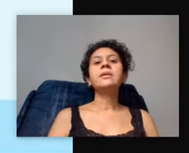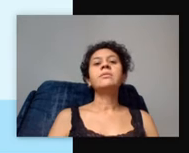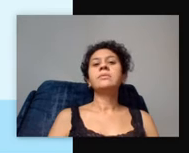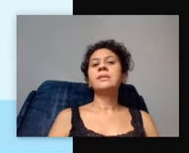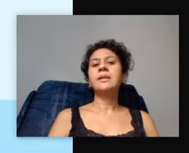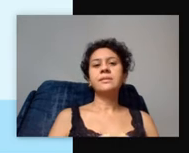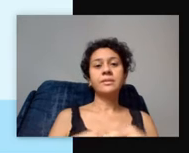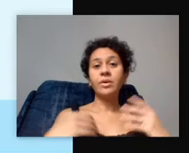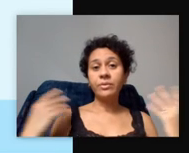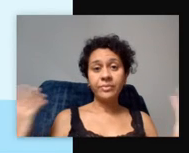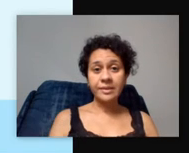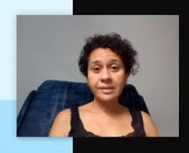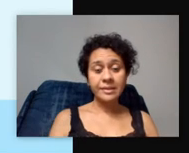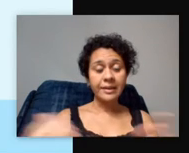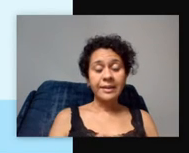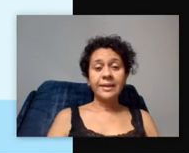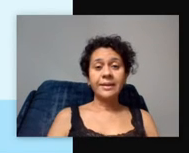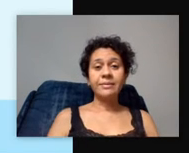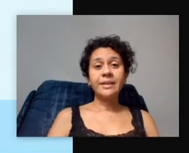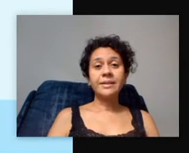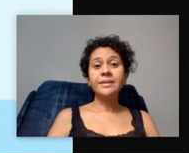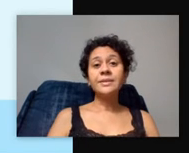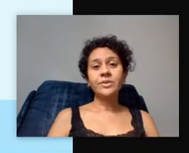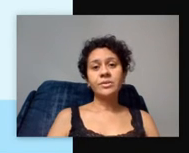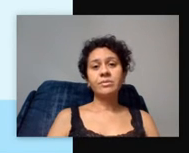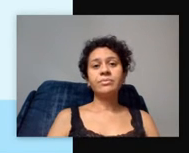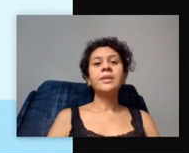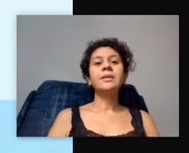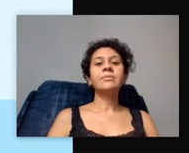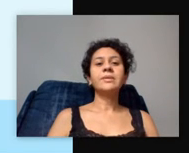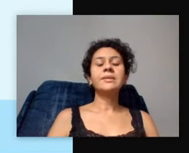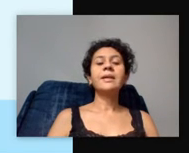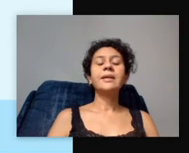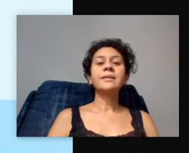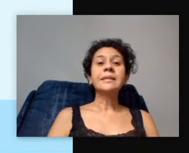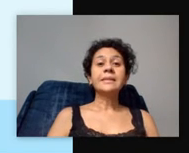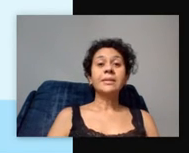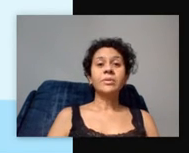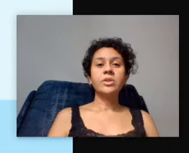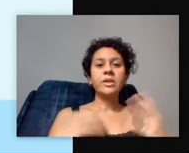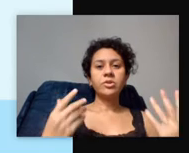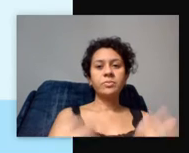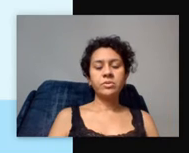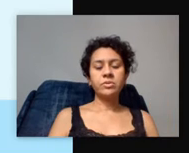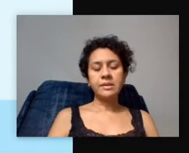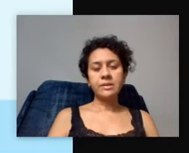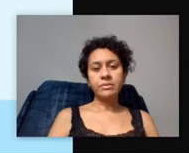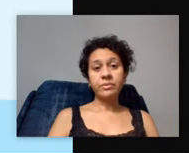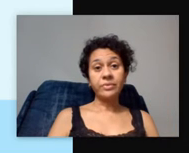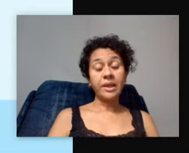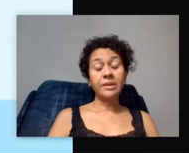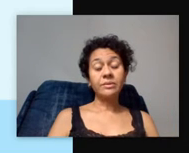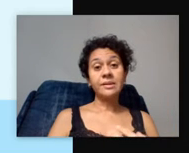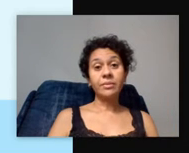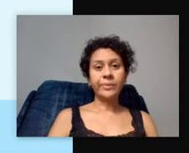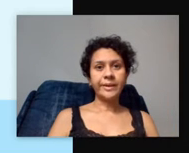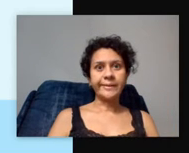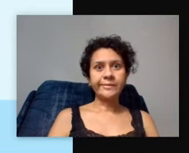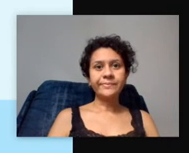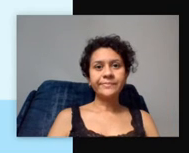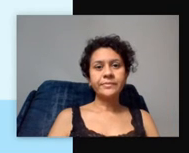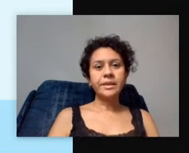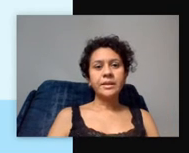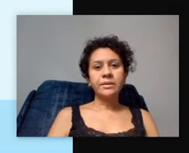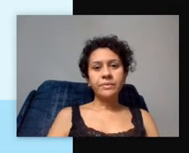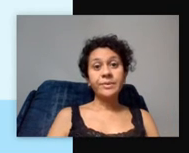agravamento do vírus, das novas, variantes do vírus, né? Da quantidade de pessoas que estão sofrendo, que estão